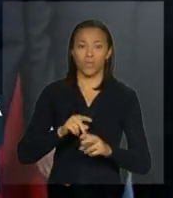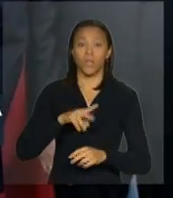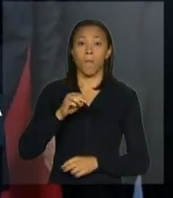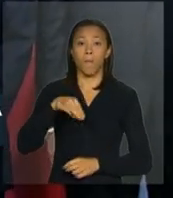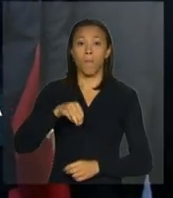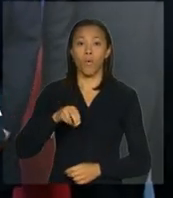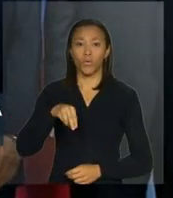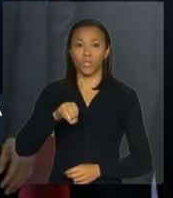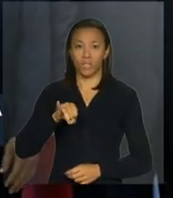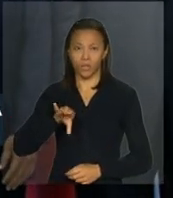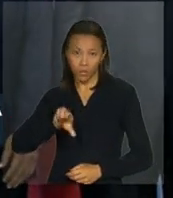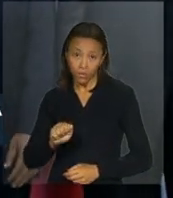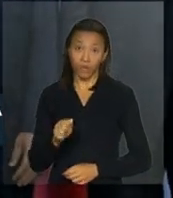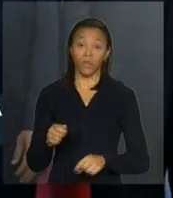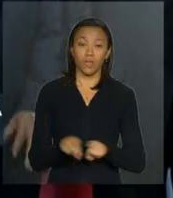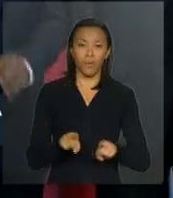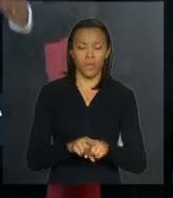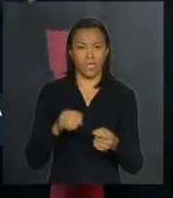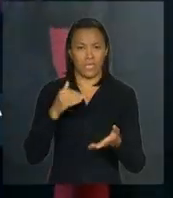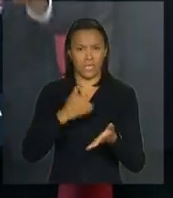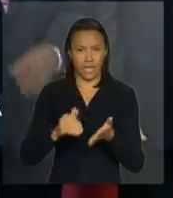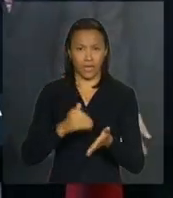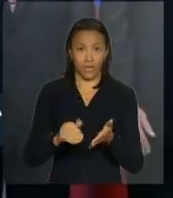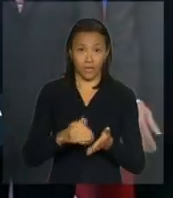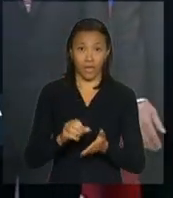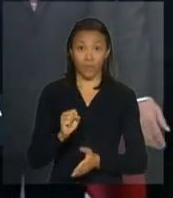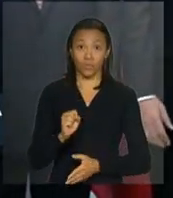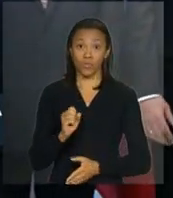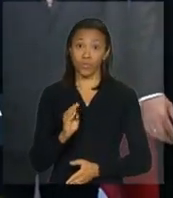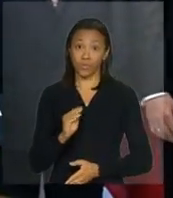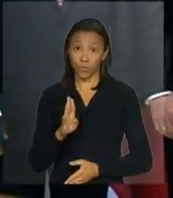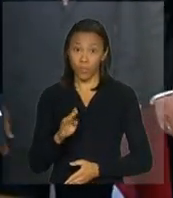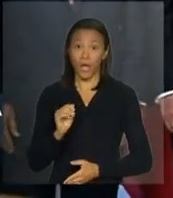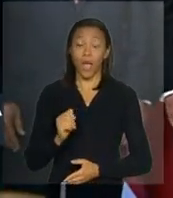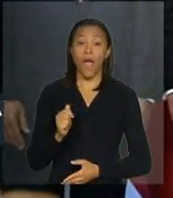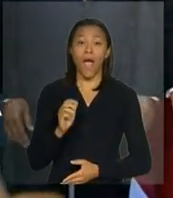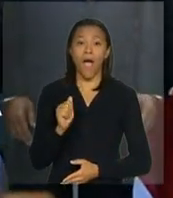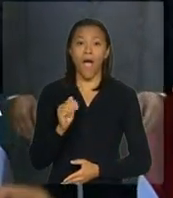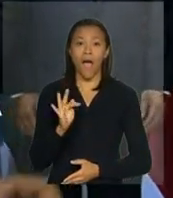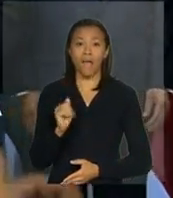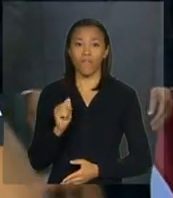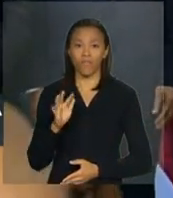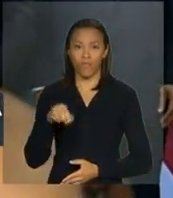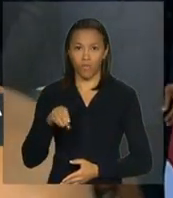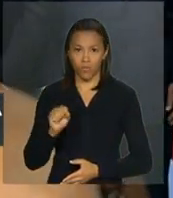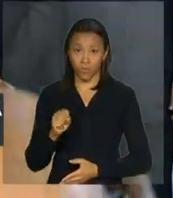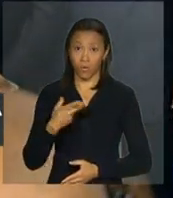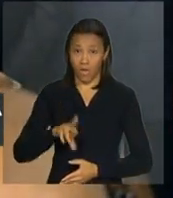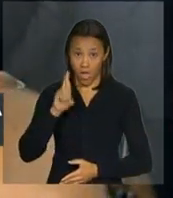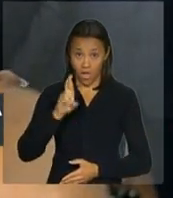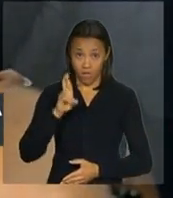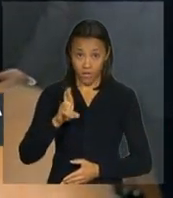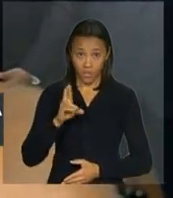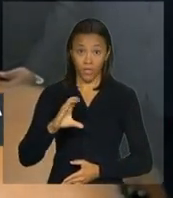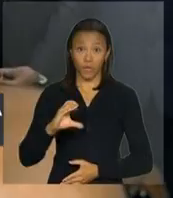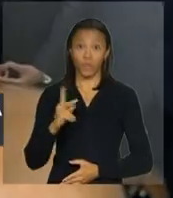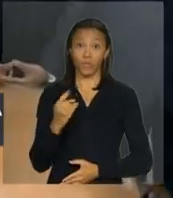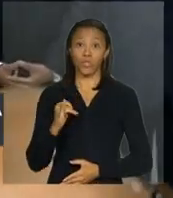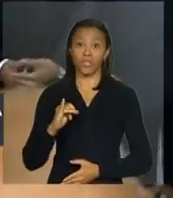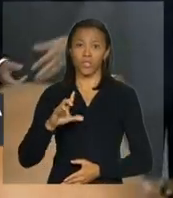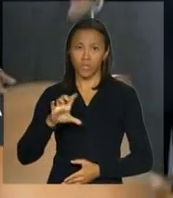mutes o subsecretário de relações exteriores Alfonso Silva Navarro representa o Chile